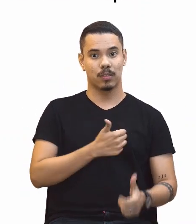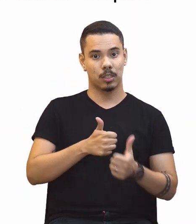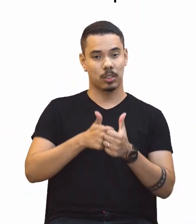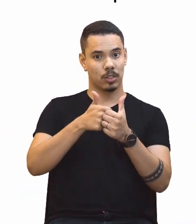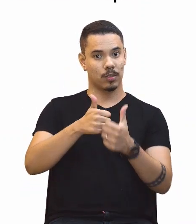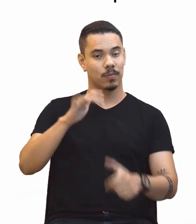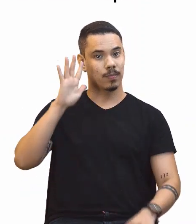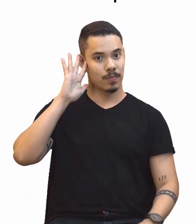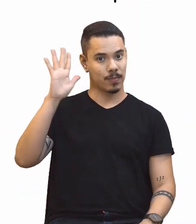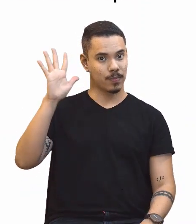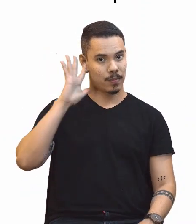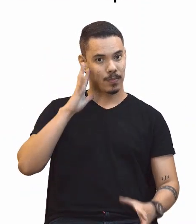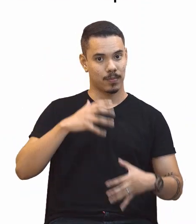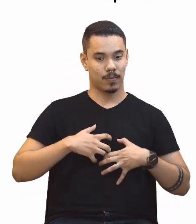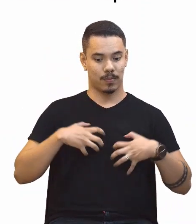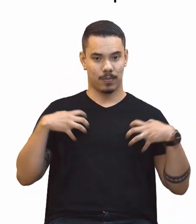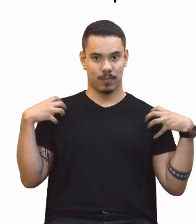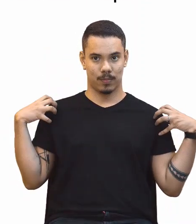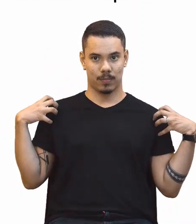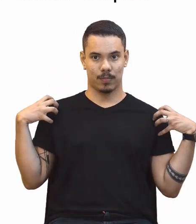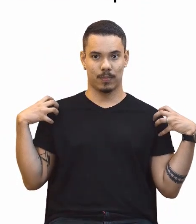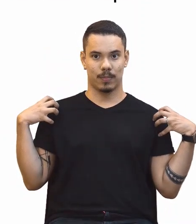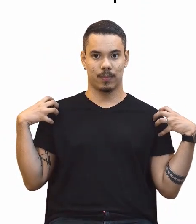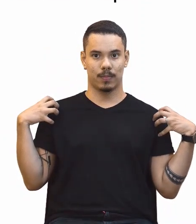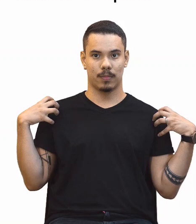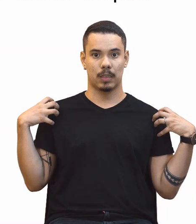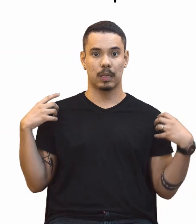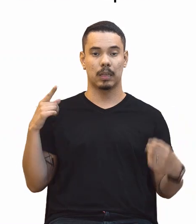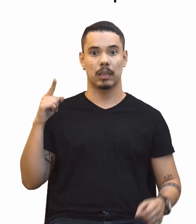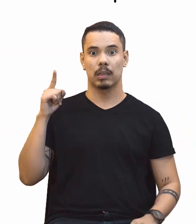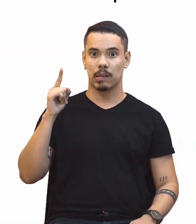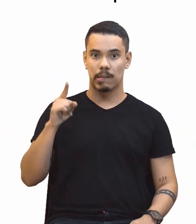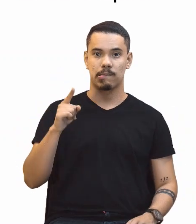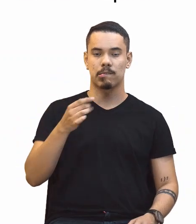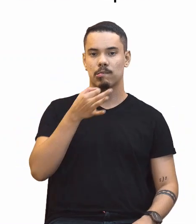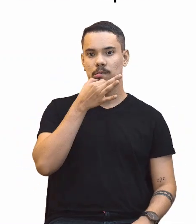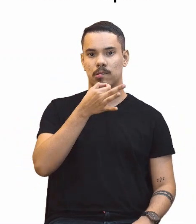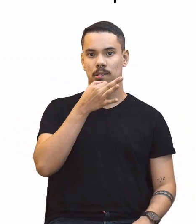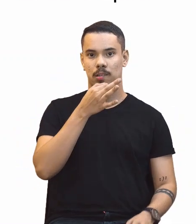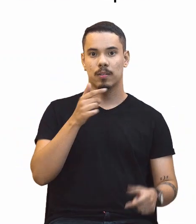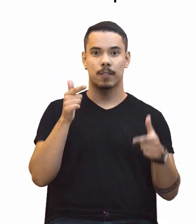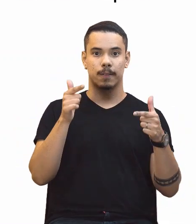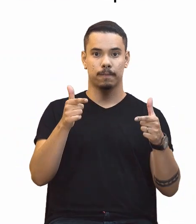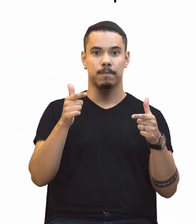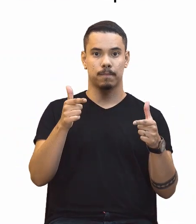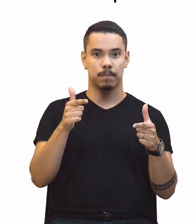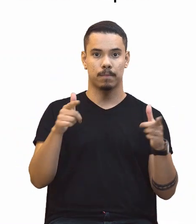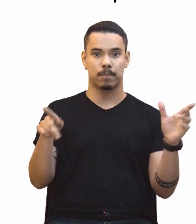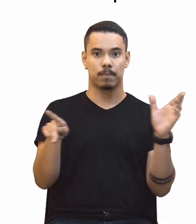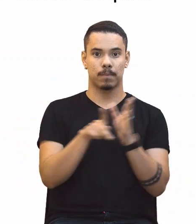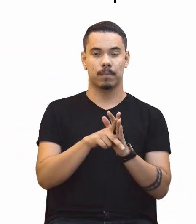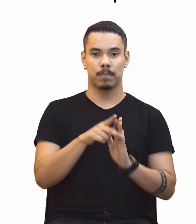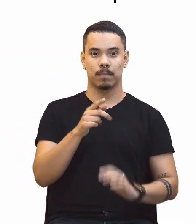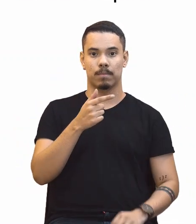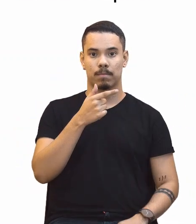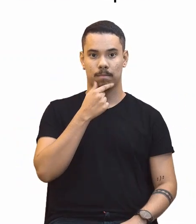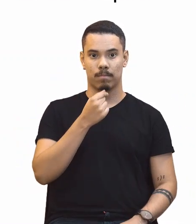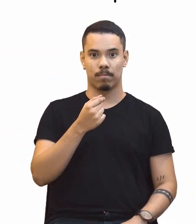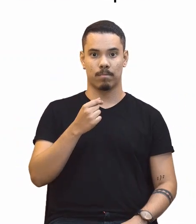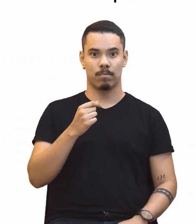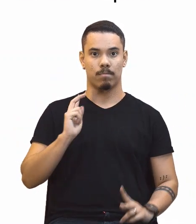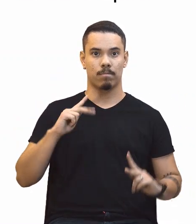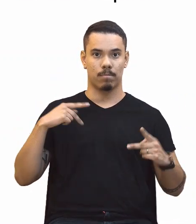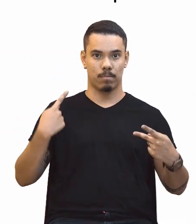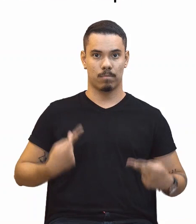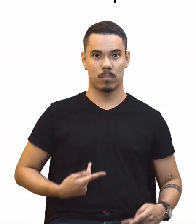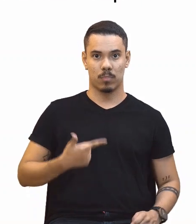pensamento de Platão. Essa poderosa crítica à condição dos homens, escrita há quase